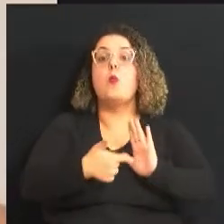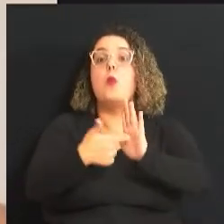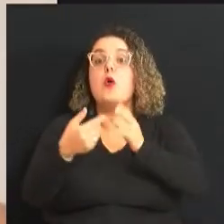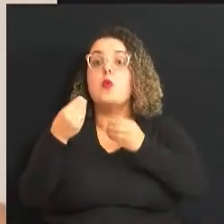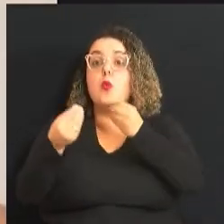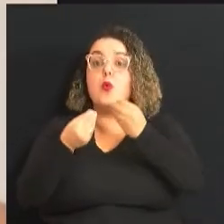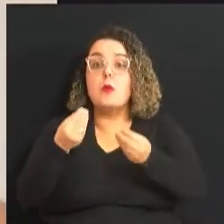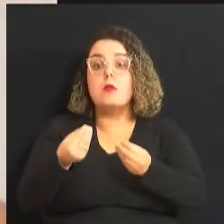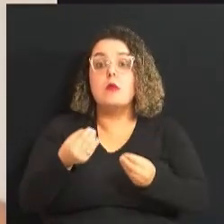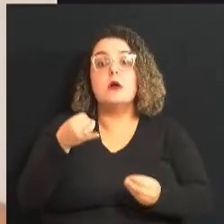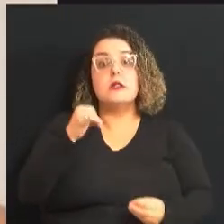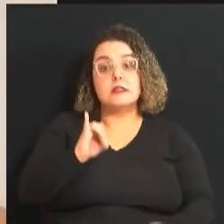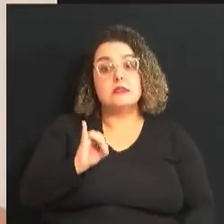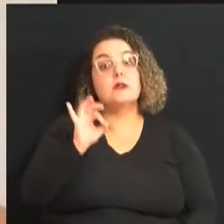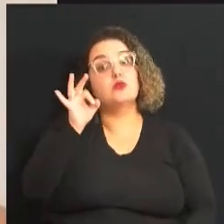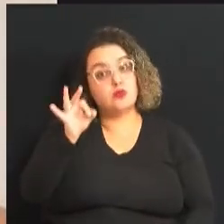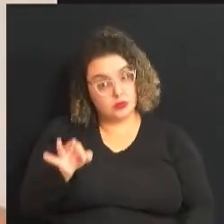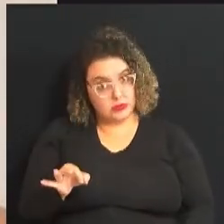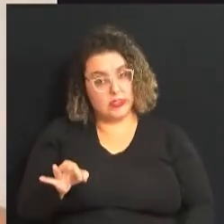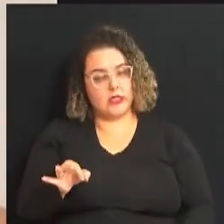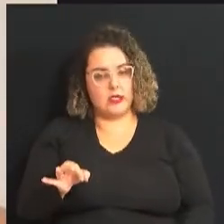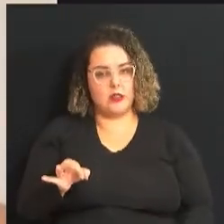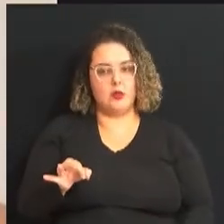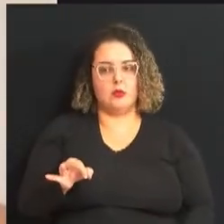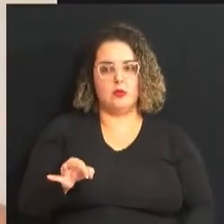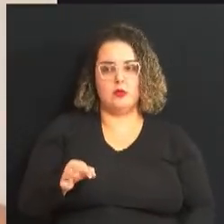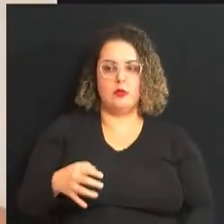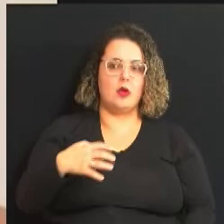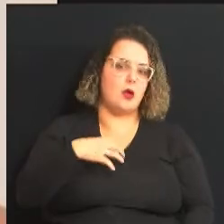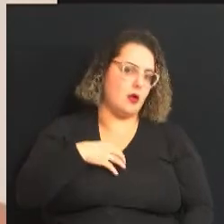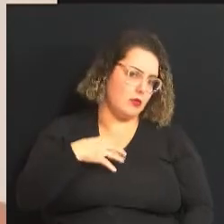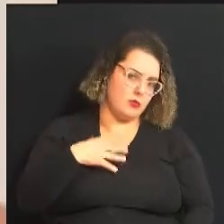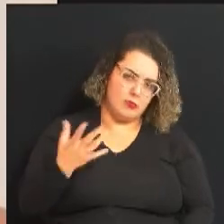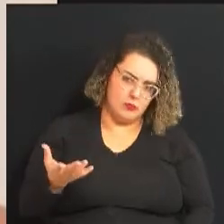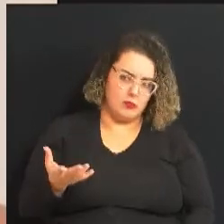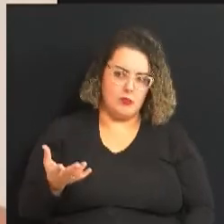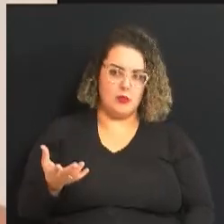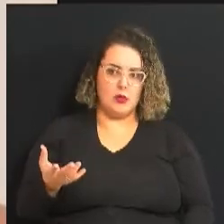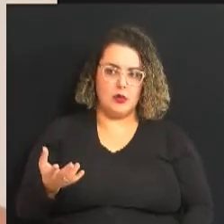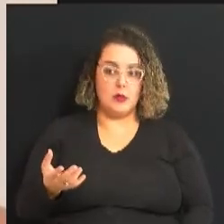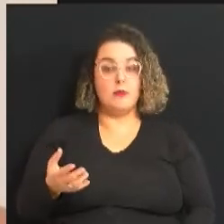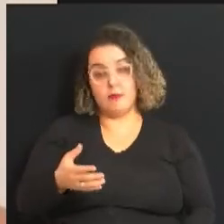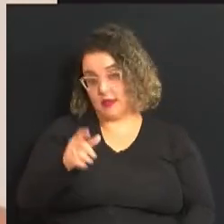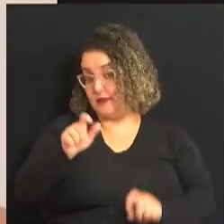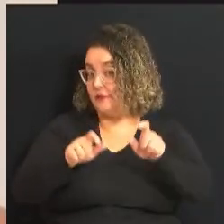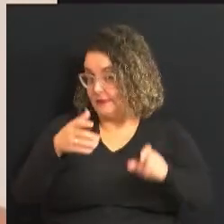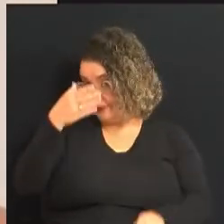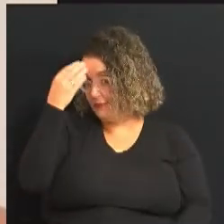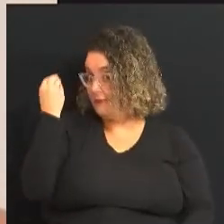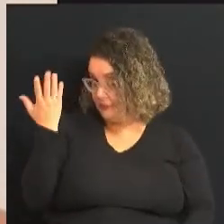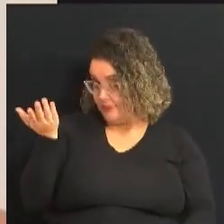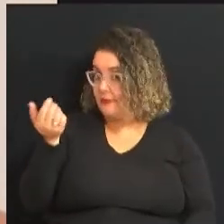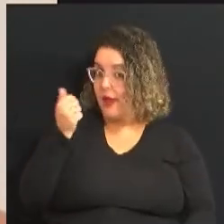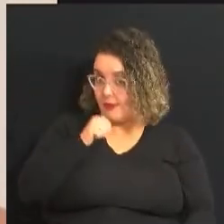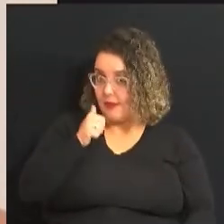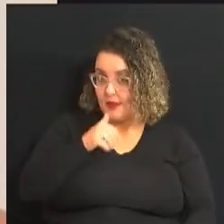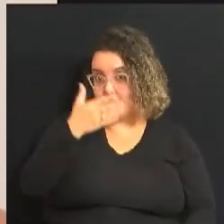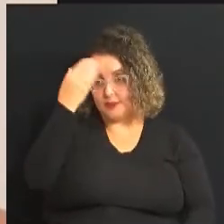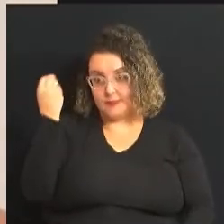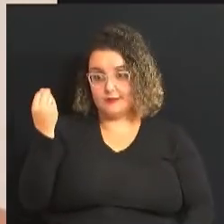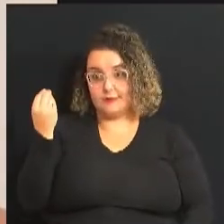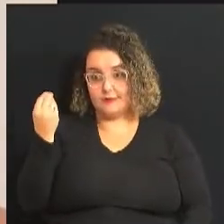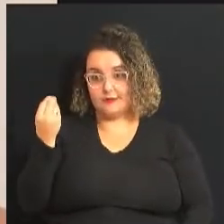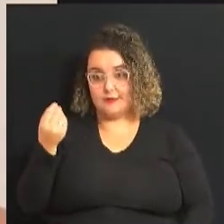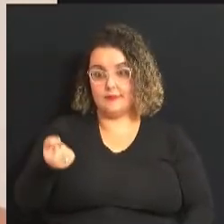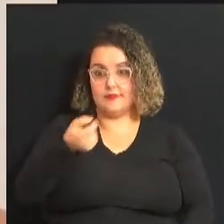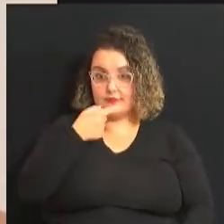anel está no lugar correto. E também é um método muito bom para as esquecidinhas, né? Porque você imagina que não tem que ficar tomando todos